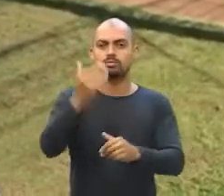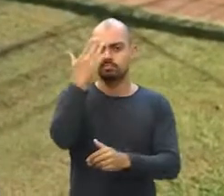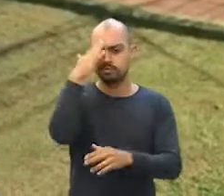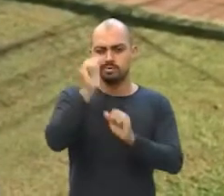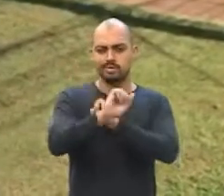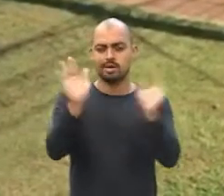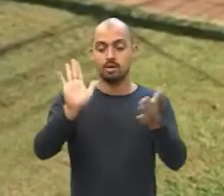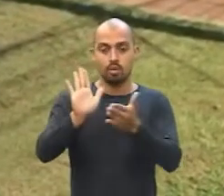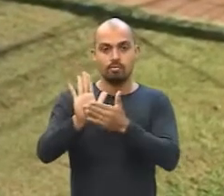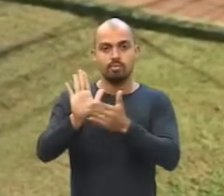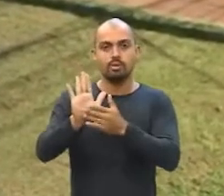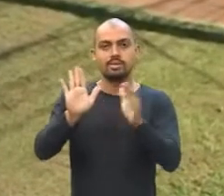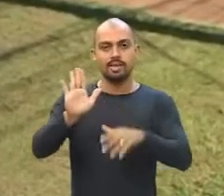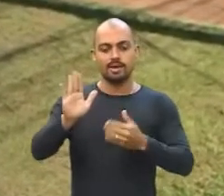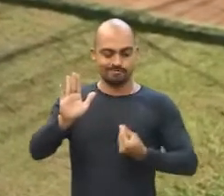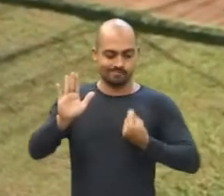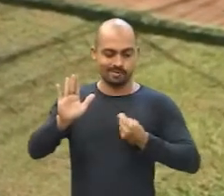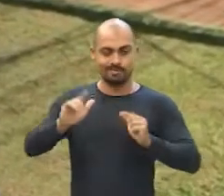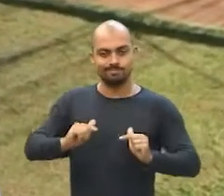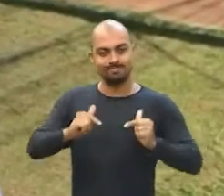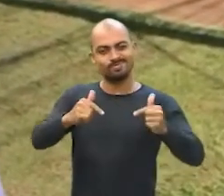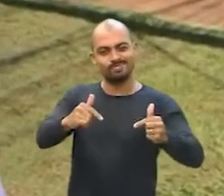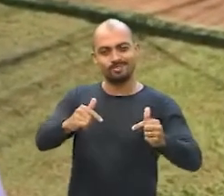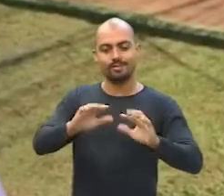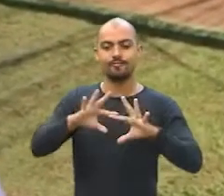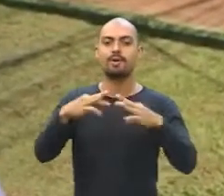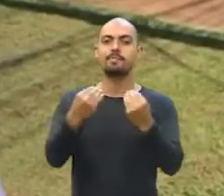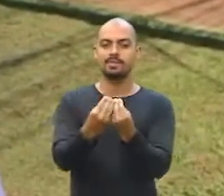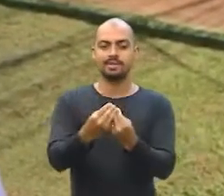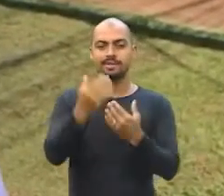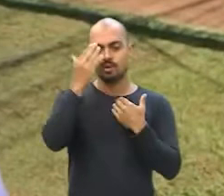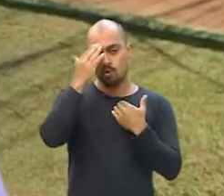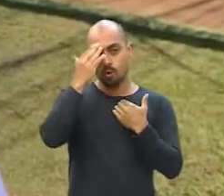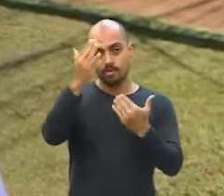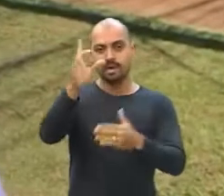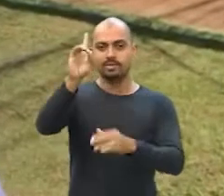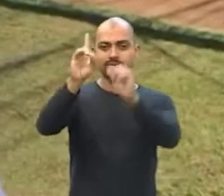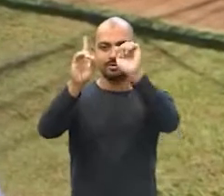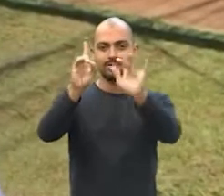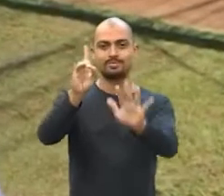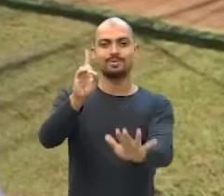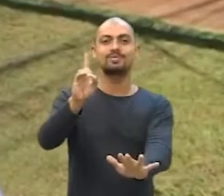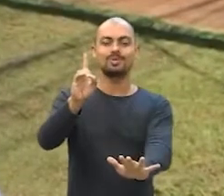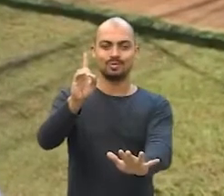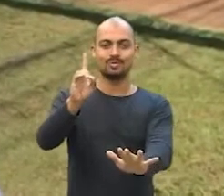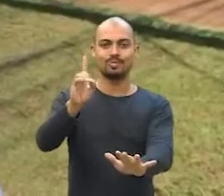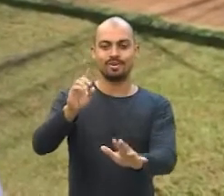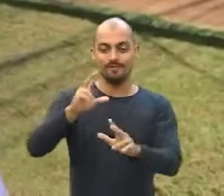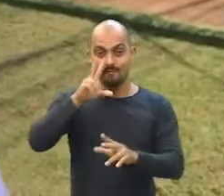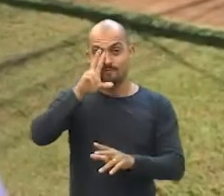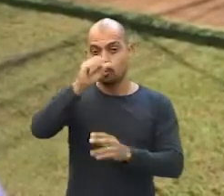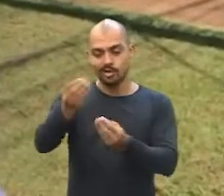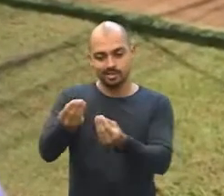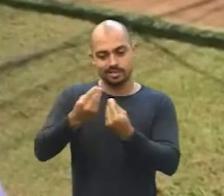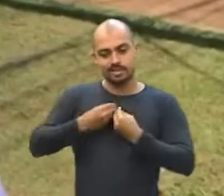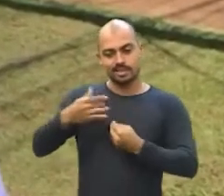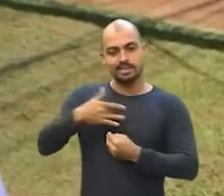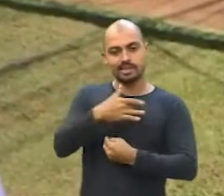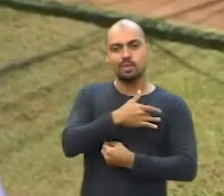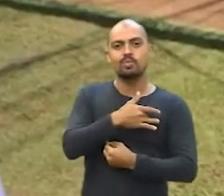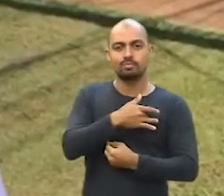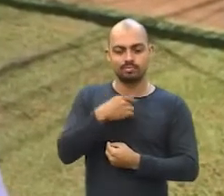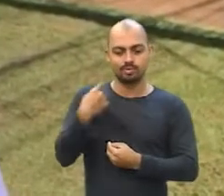aqueles que entenderam nossa proposta, que é em defesa da vida e em defesa da família. Muito obrigado, que Deus nos abençoe e nos dê força